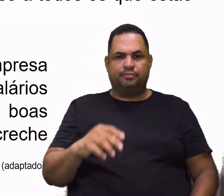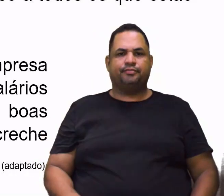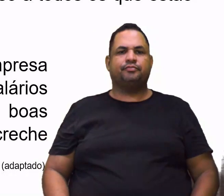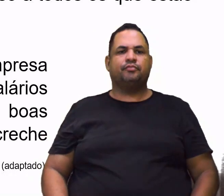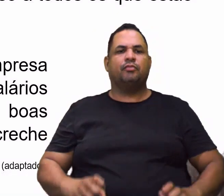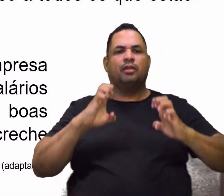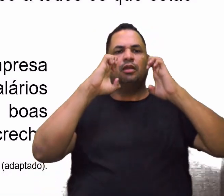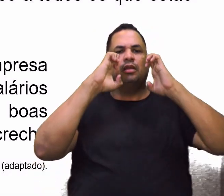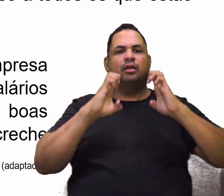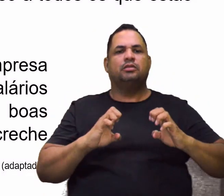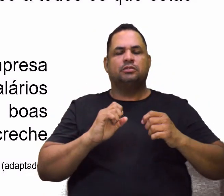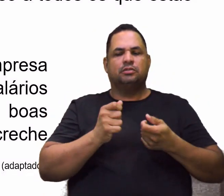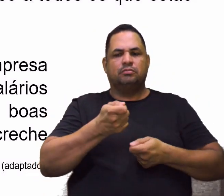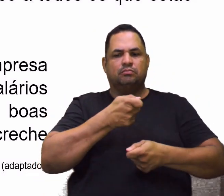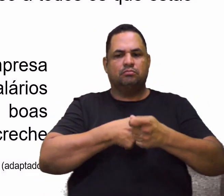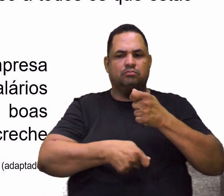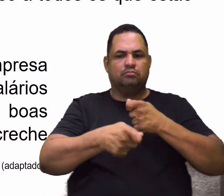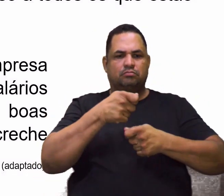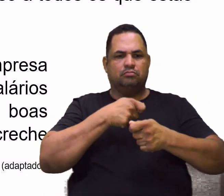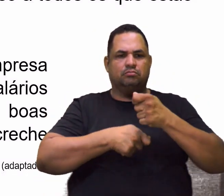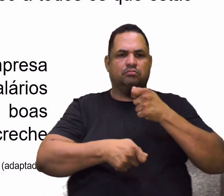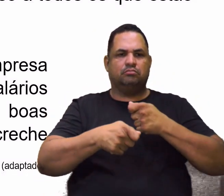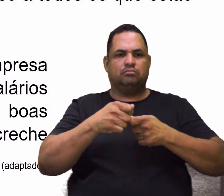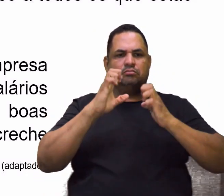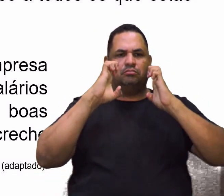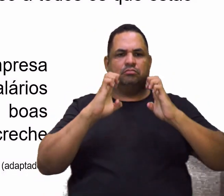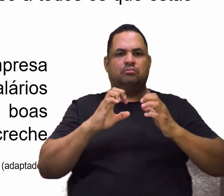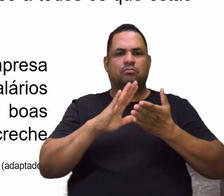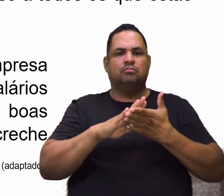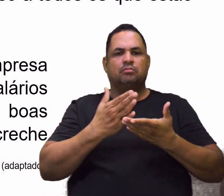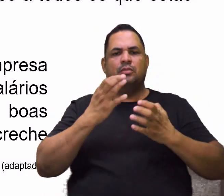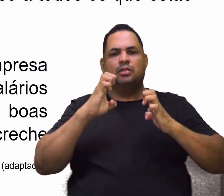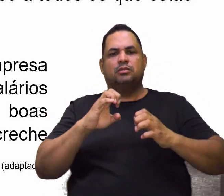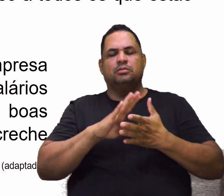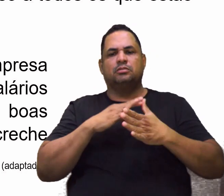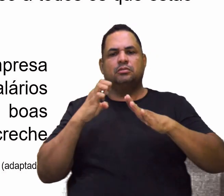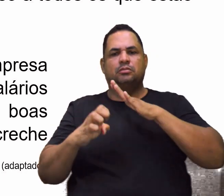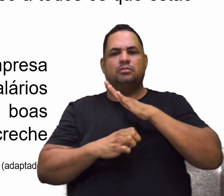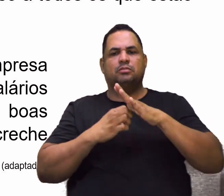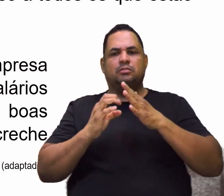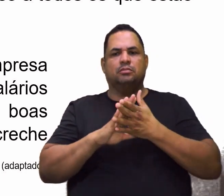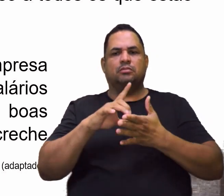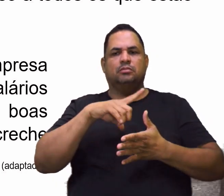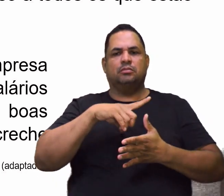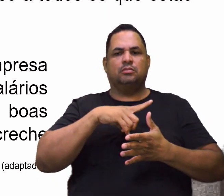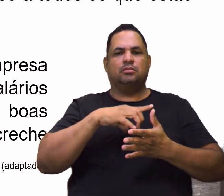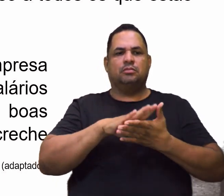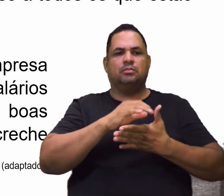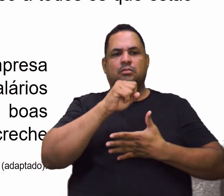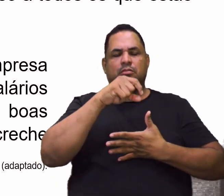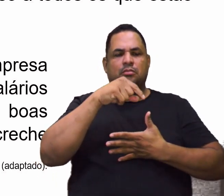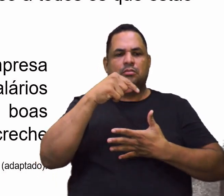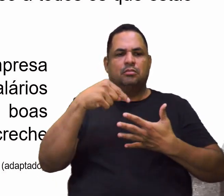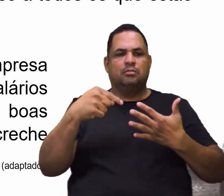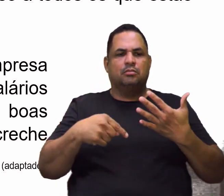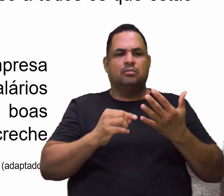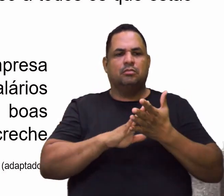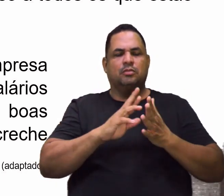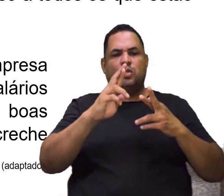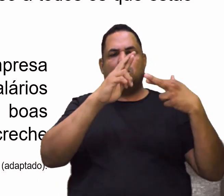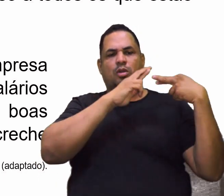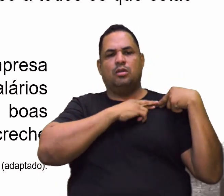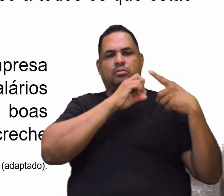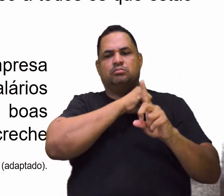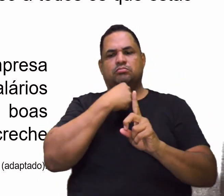né? A ética dos negócios. A ética dos negócios, ou ética empresarial, ela levanta questões sobre a